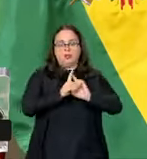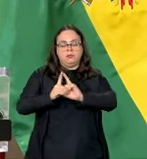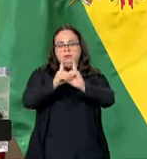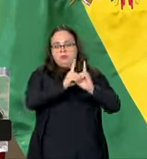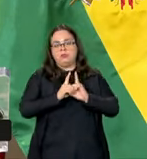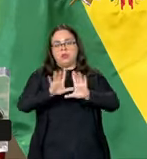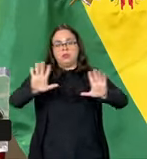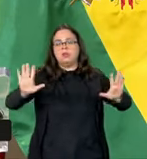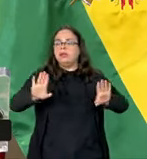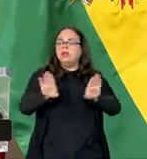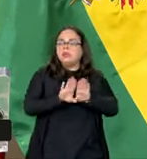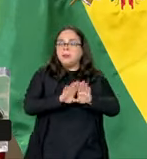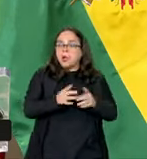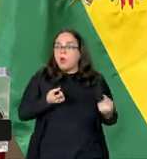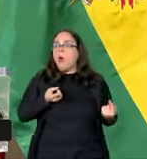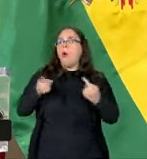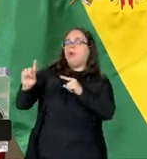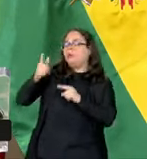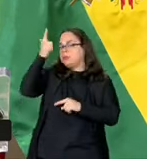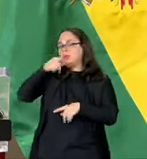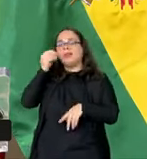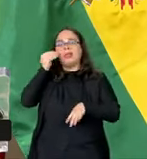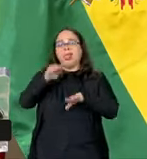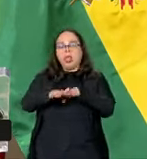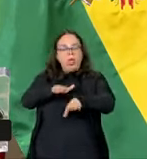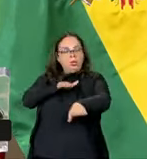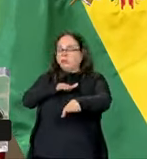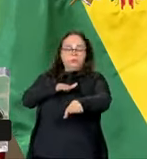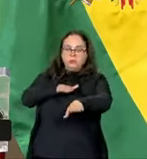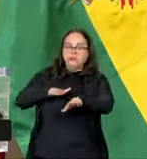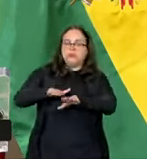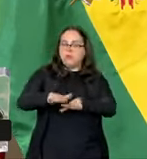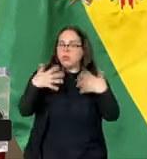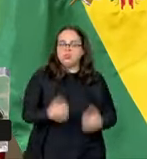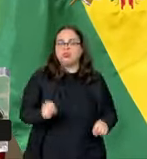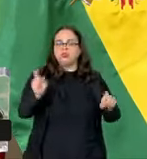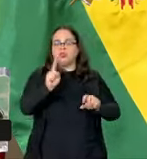contra tentativas de retrocesso em todo o mundo.